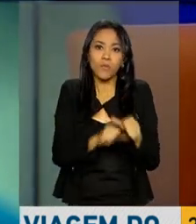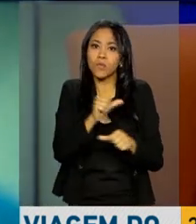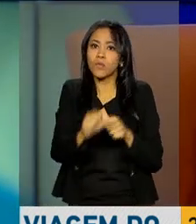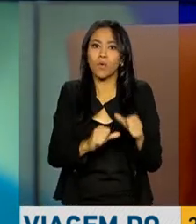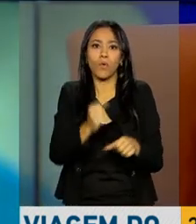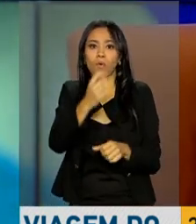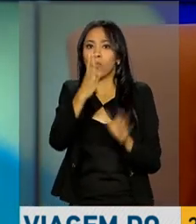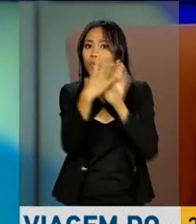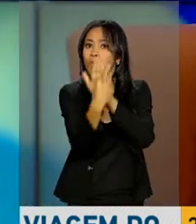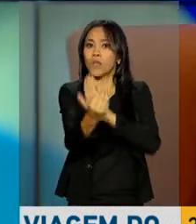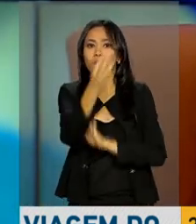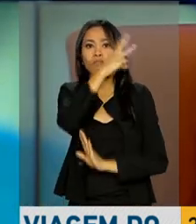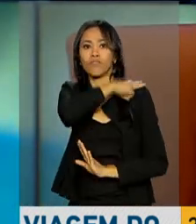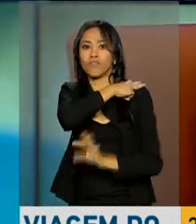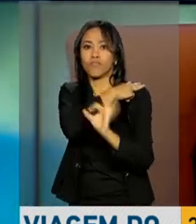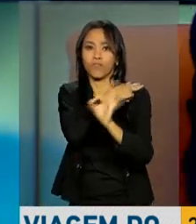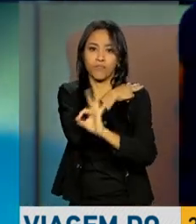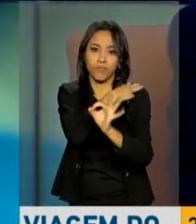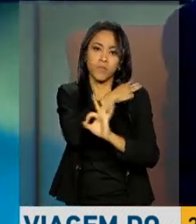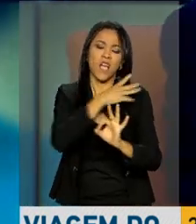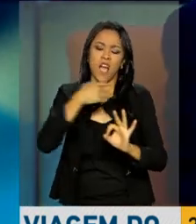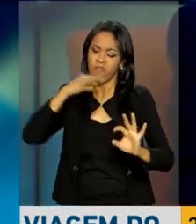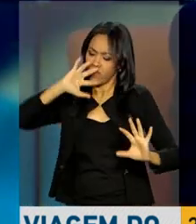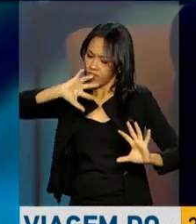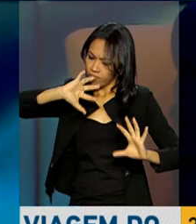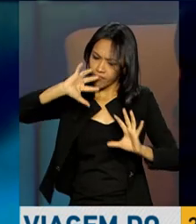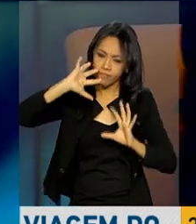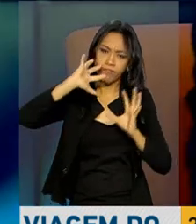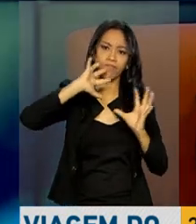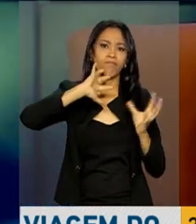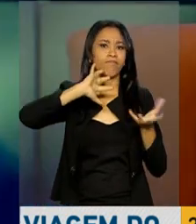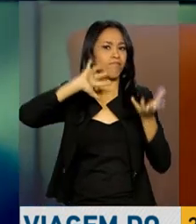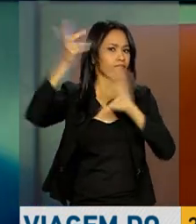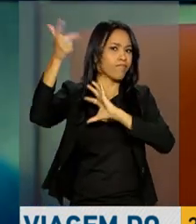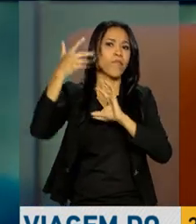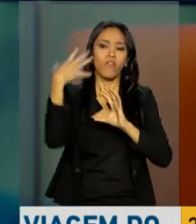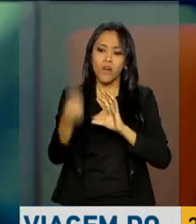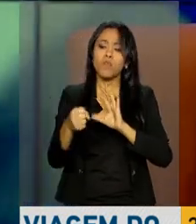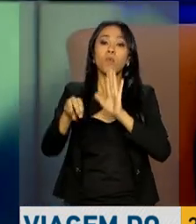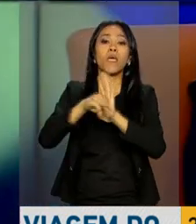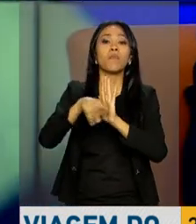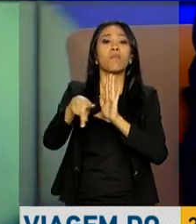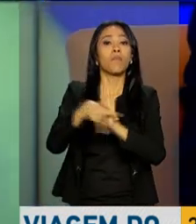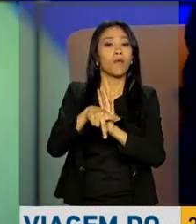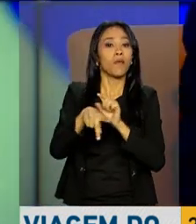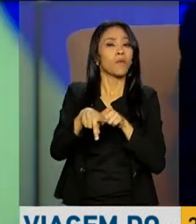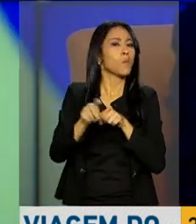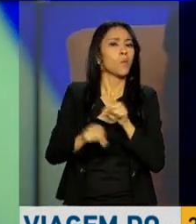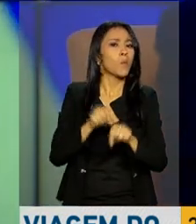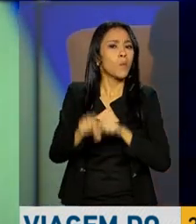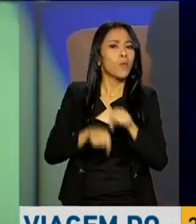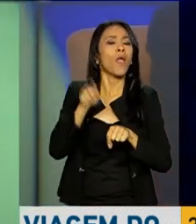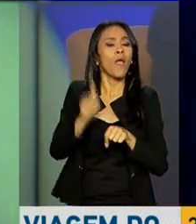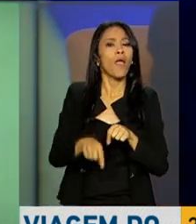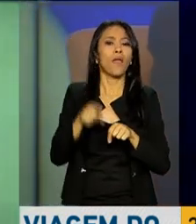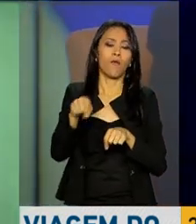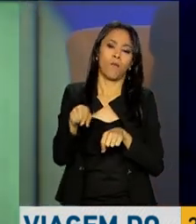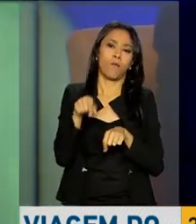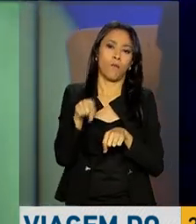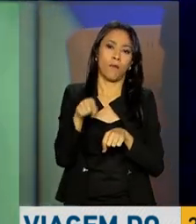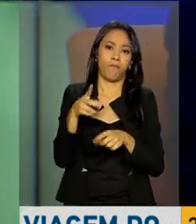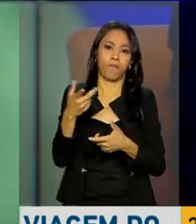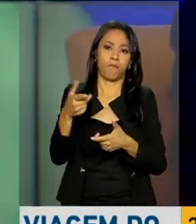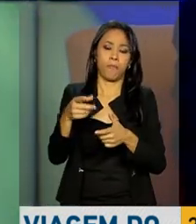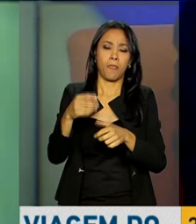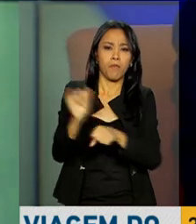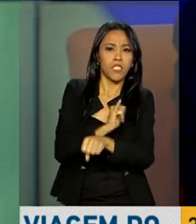tomamos uma providência radical. Editamos uma medida provisória. Medida provisória é um instrumento legislativo no Brasil que